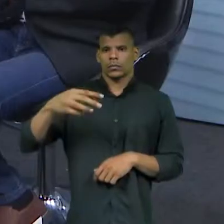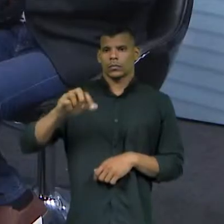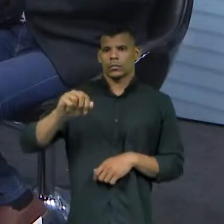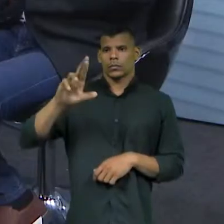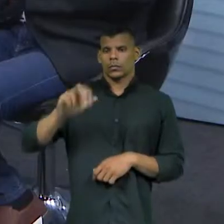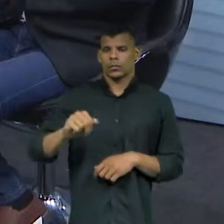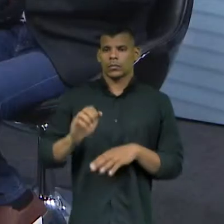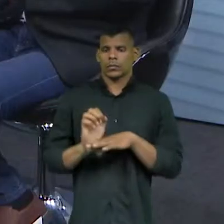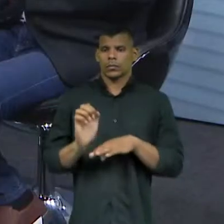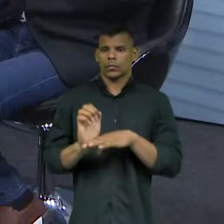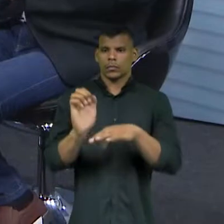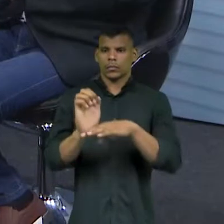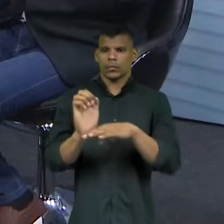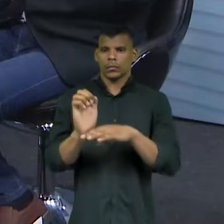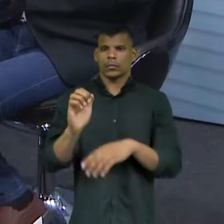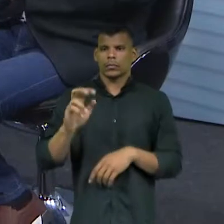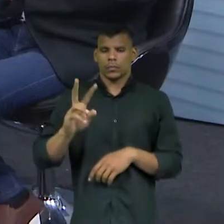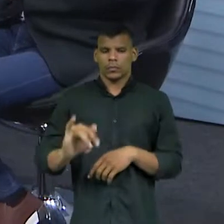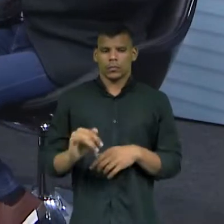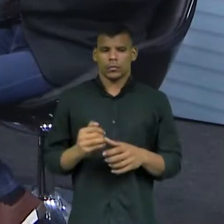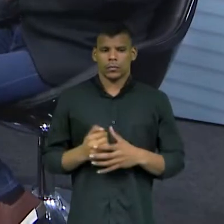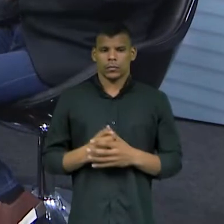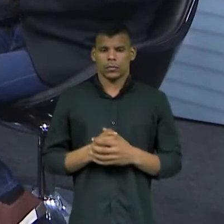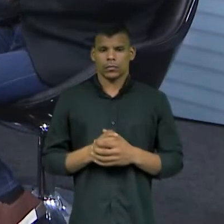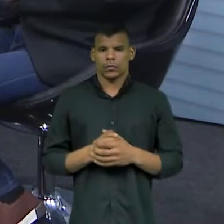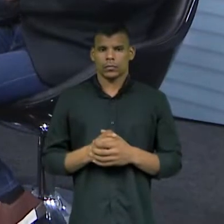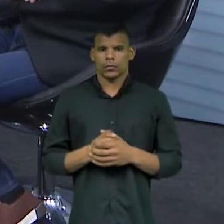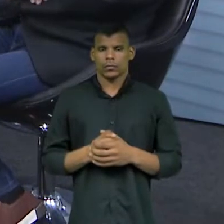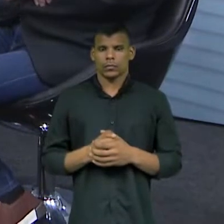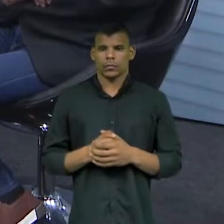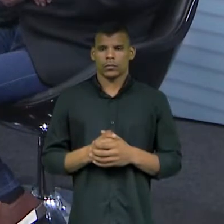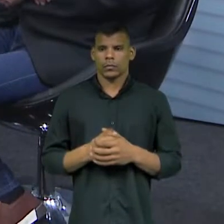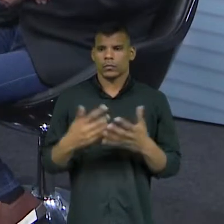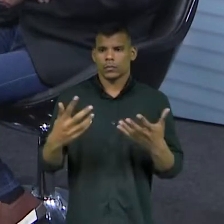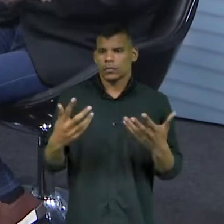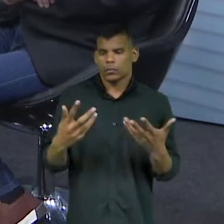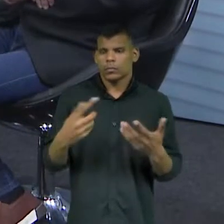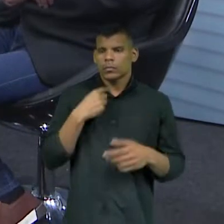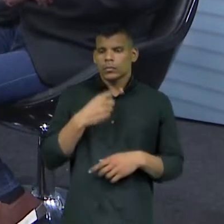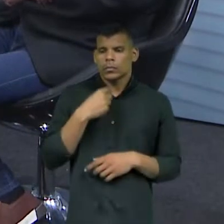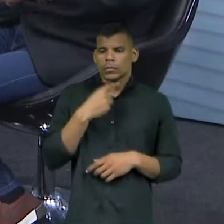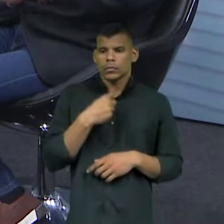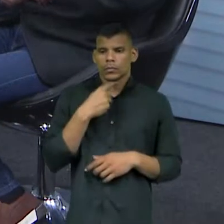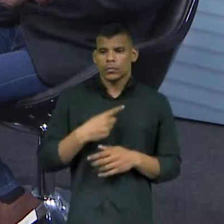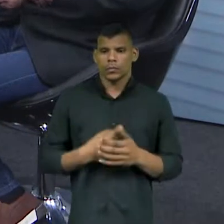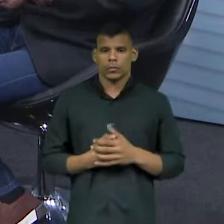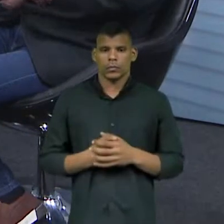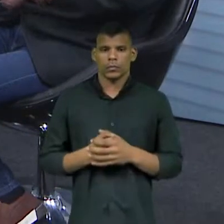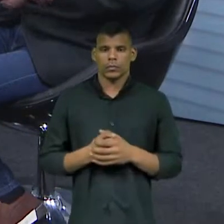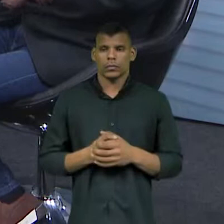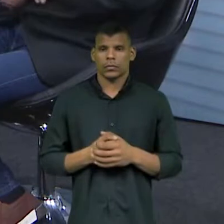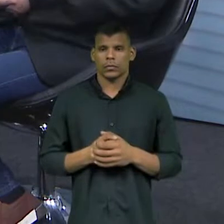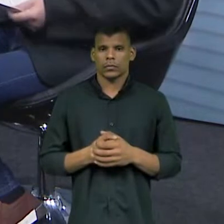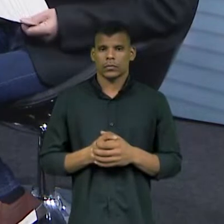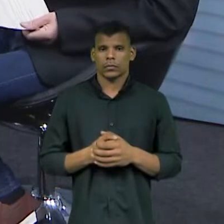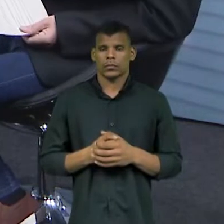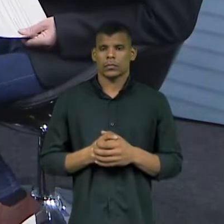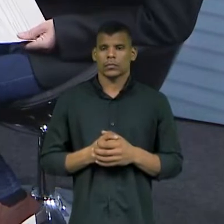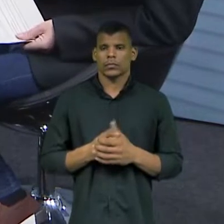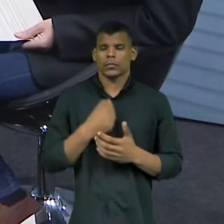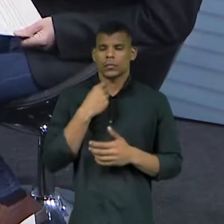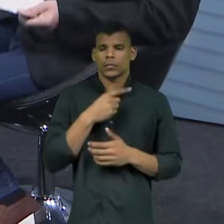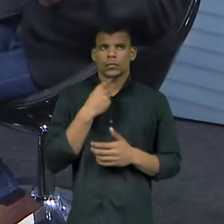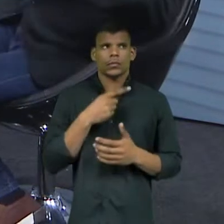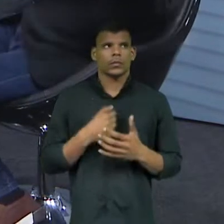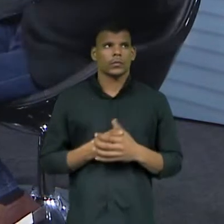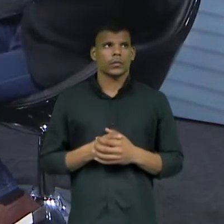o Estado seja o dono das coisas, isso não funciona. Não funciona. Não funciona, né? O mundo não funciona assim. Não funciona. Não vai para canto nenhum. Já não